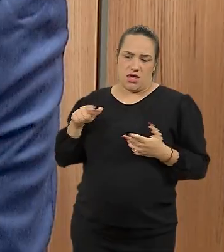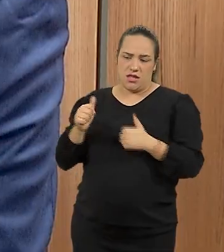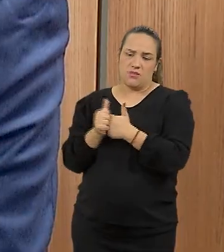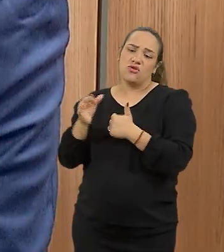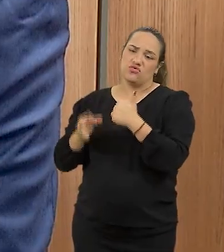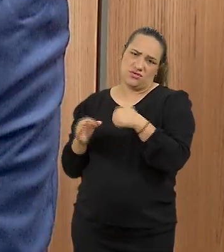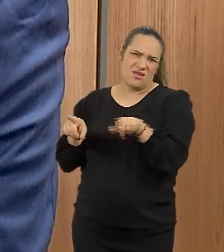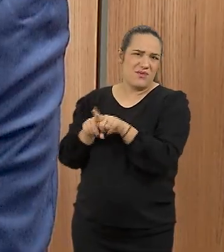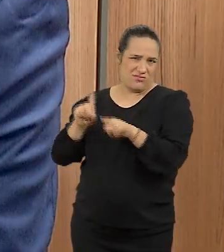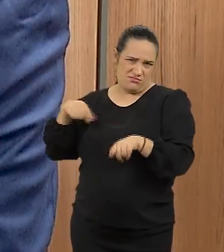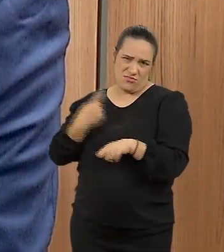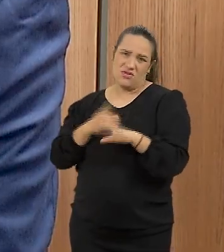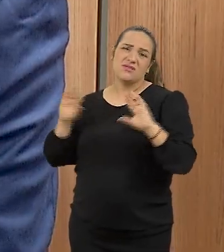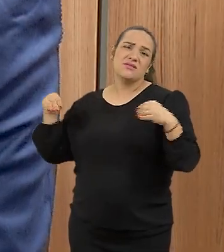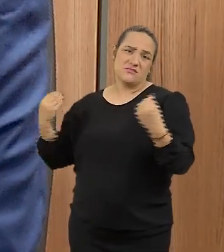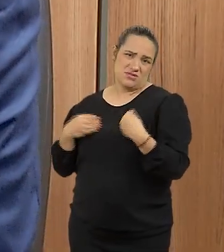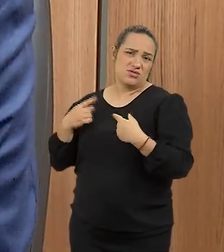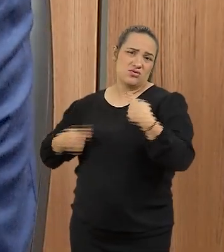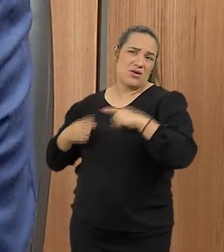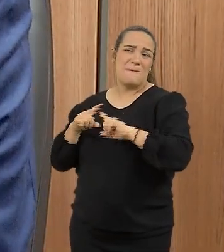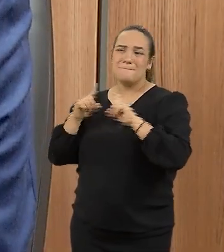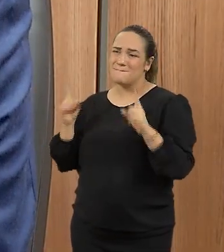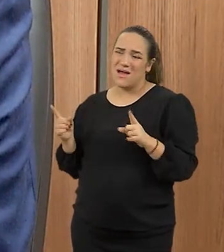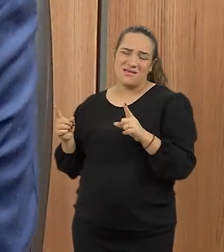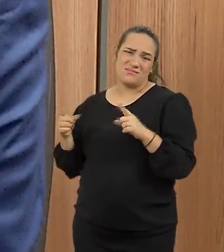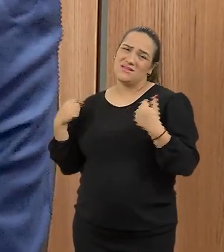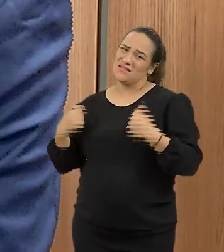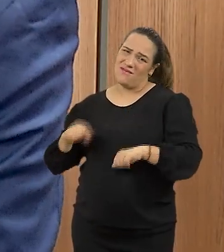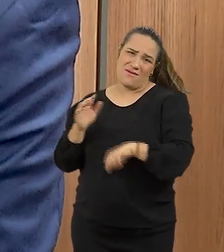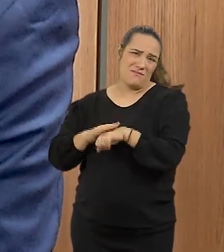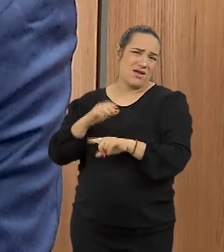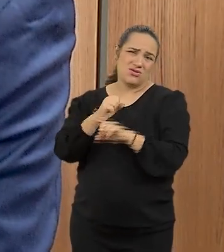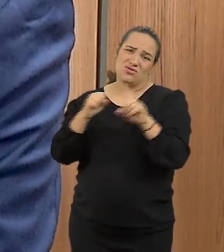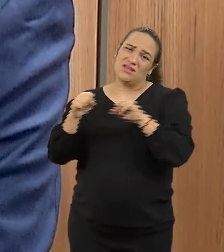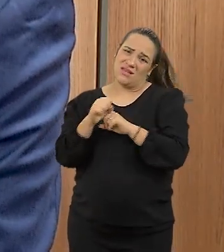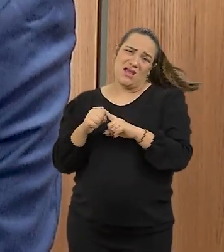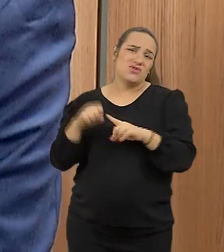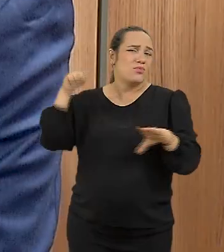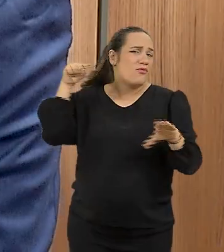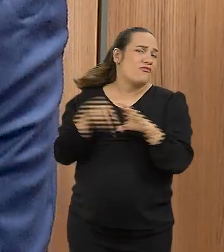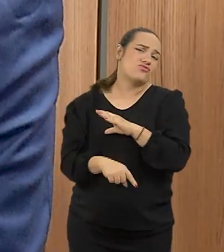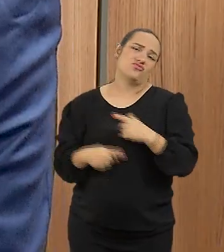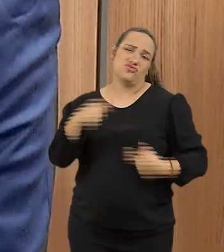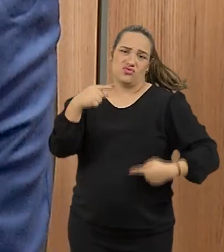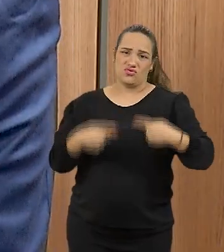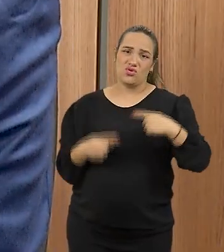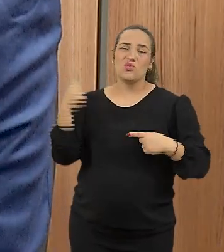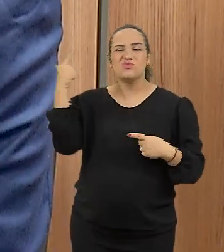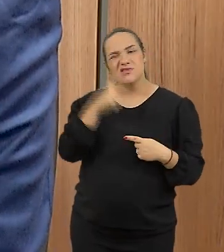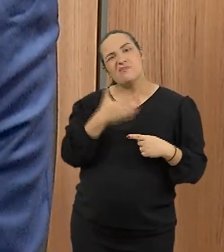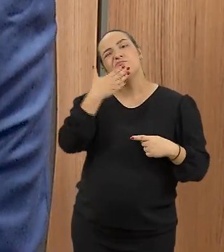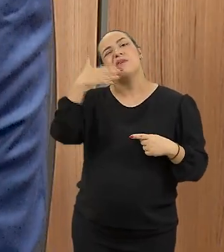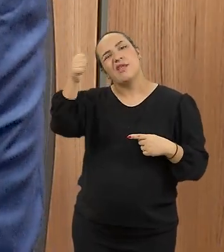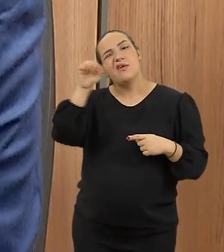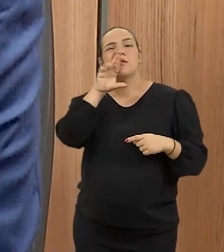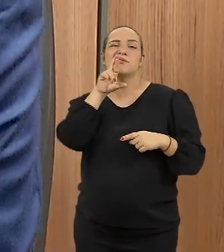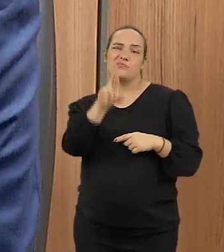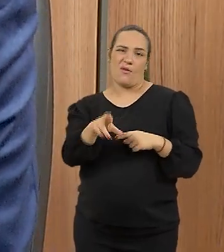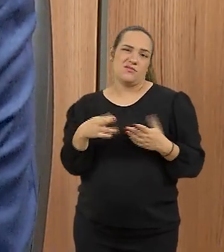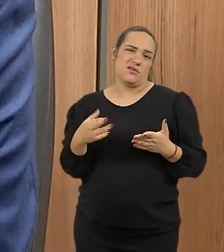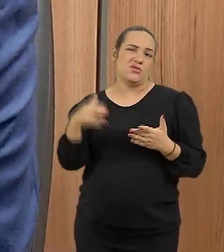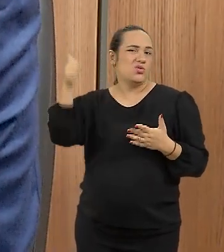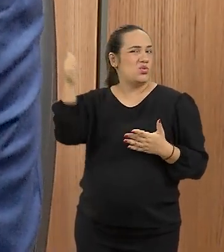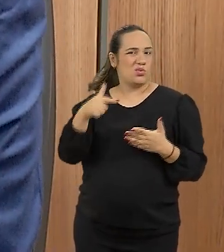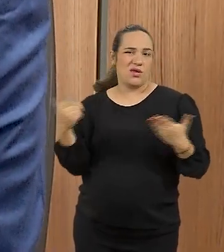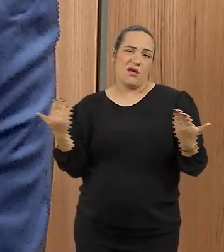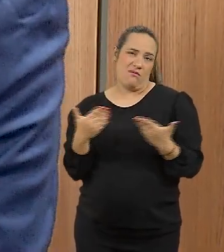pensar, ele poderia ter sido mais discutido com a sociedade para que a gente chegasse a um resultado